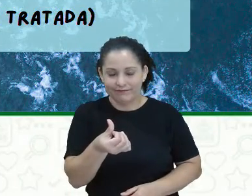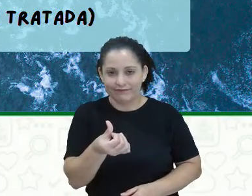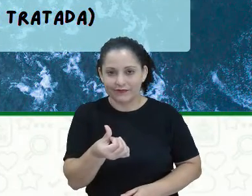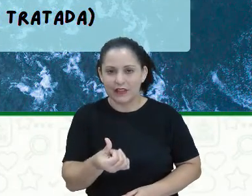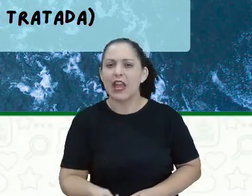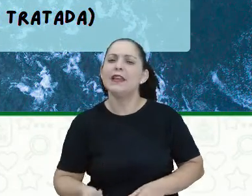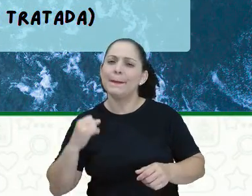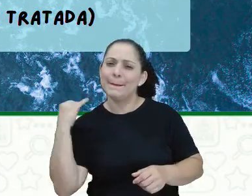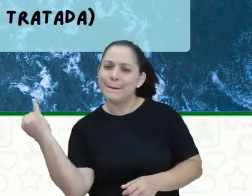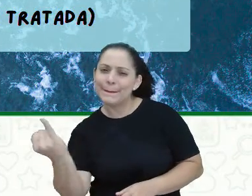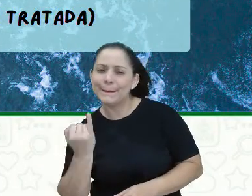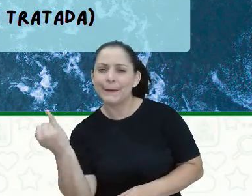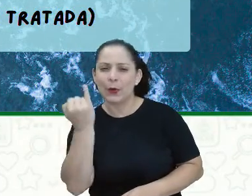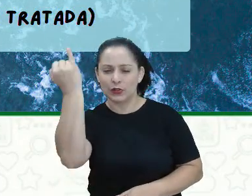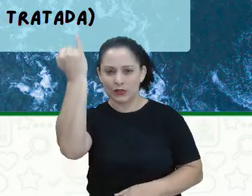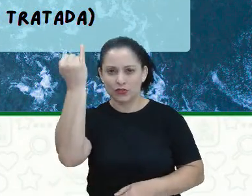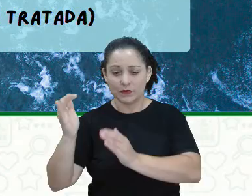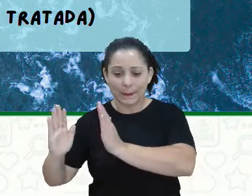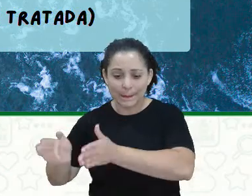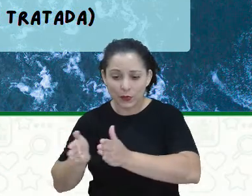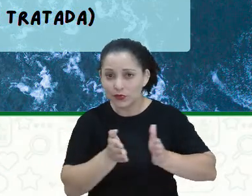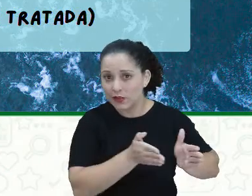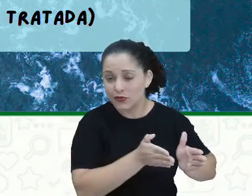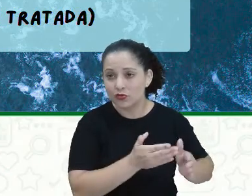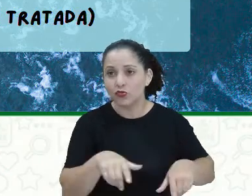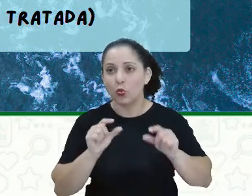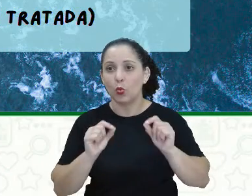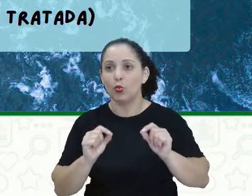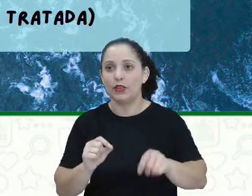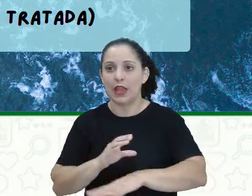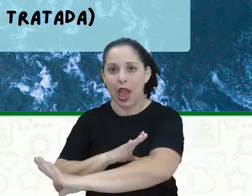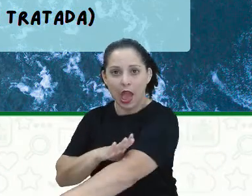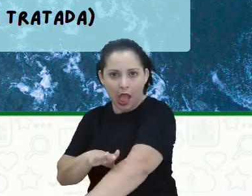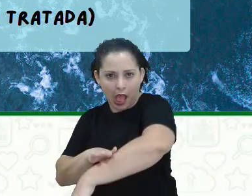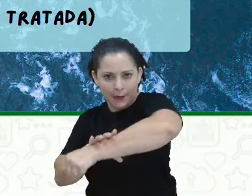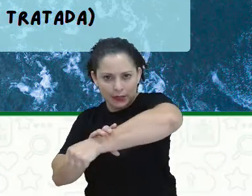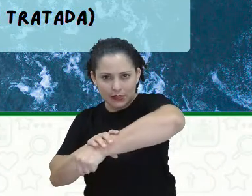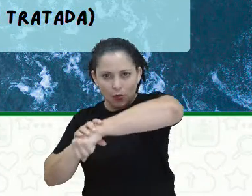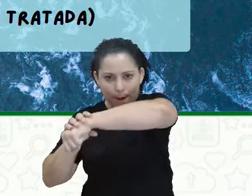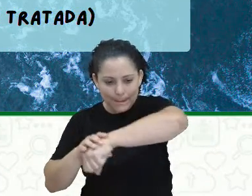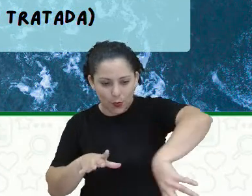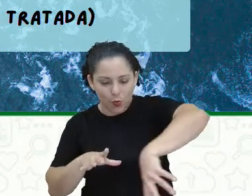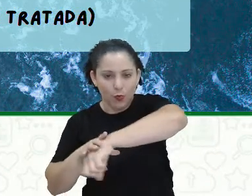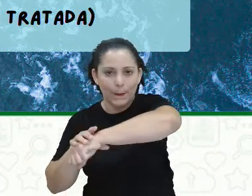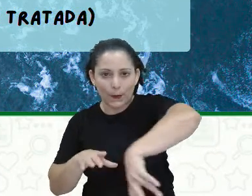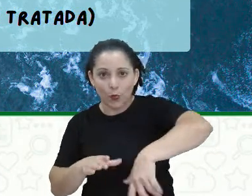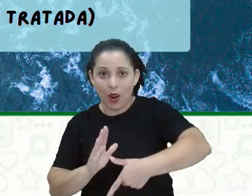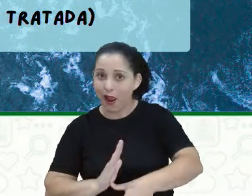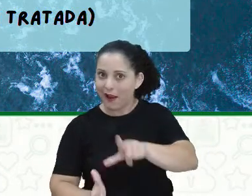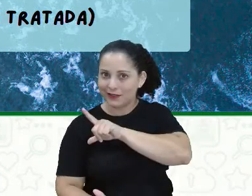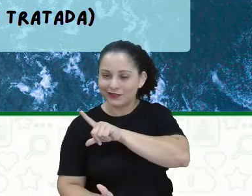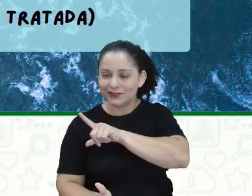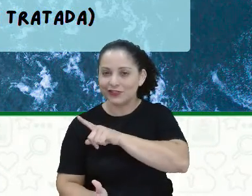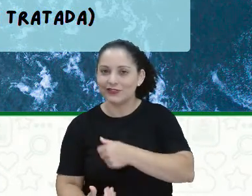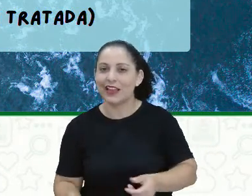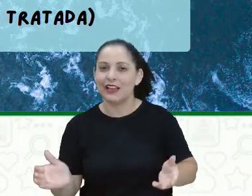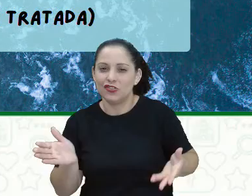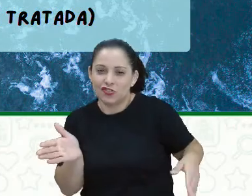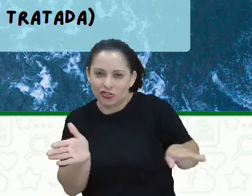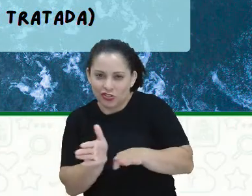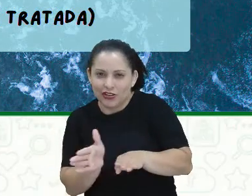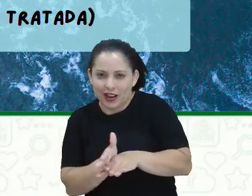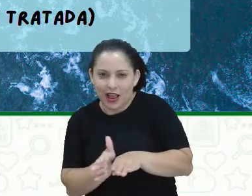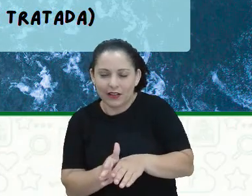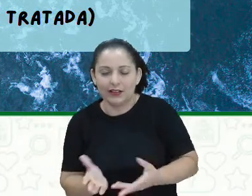essenciais numa estação de tratamento. A captação e o bombeamento, que acontece antes de chegar na